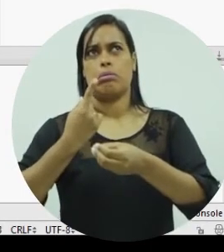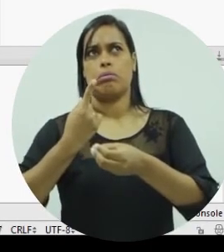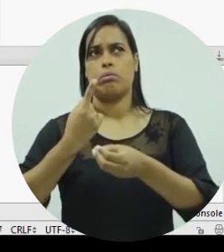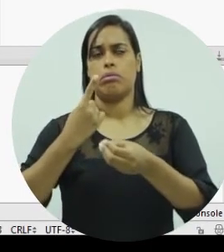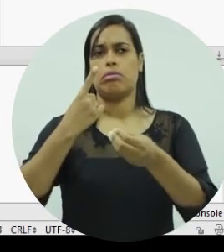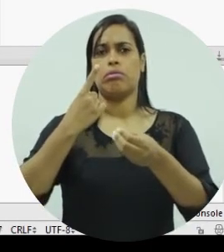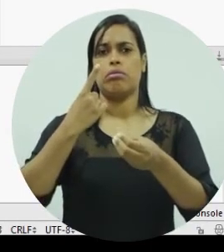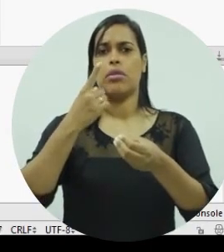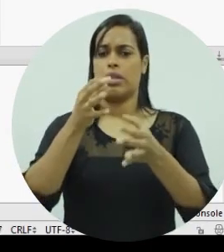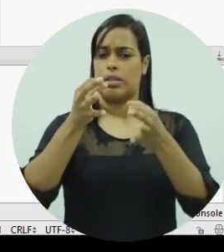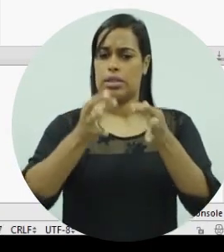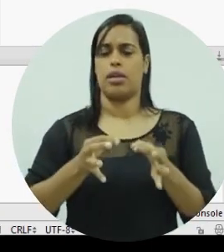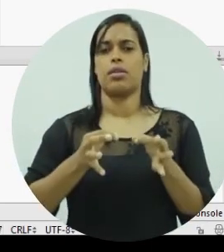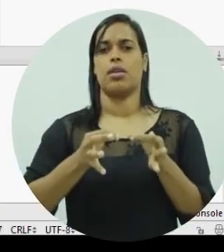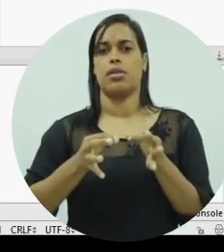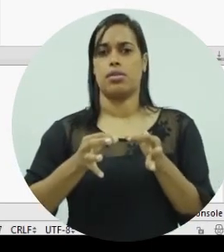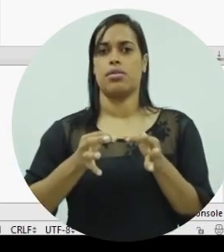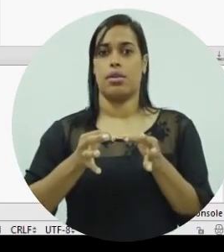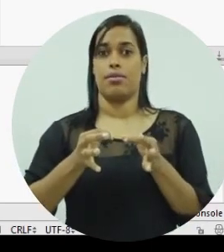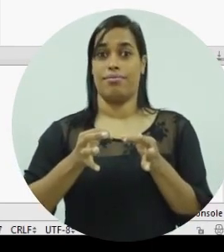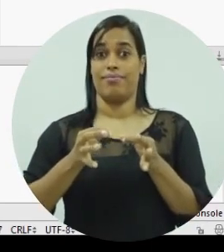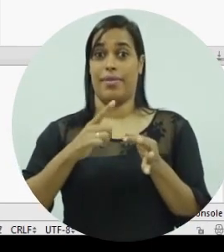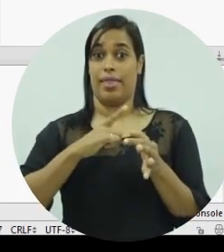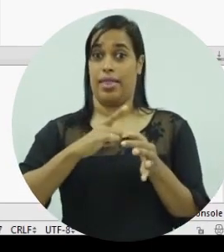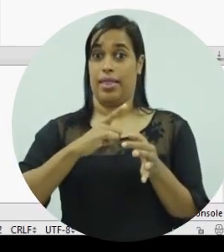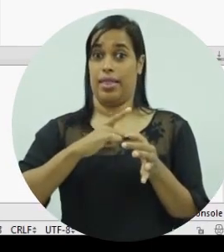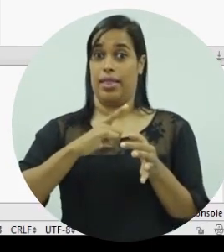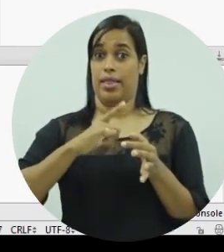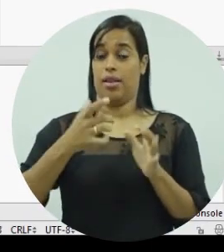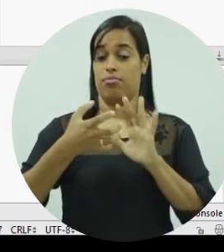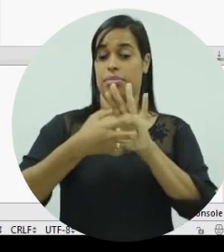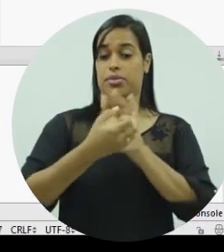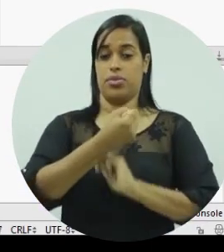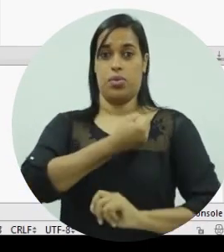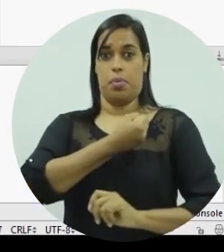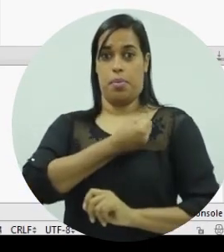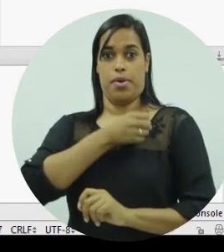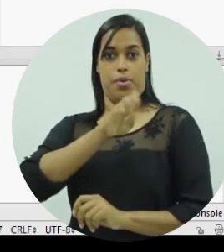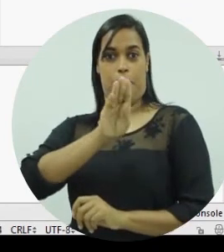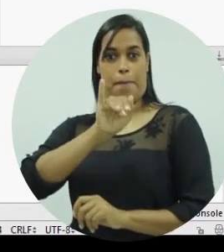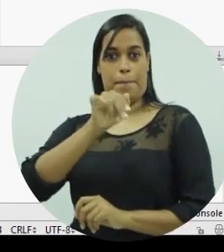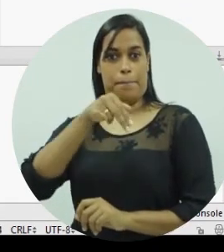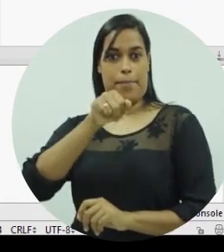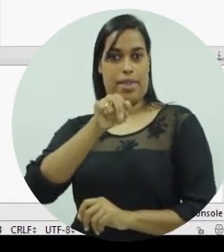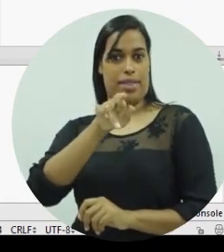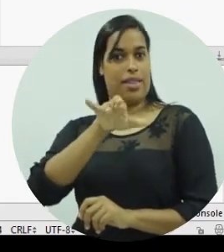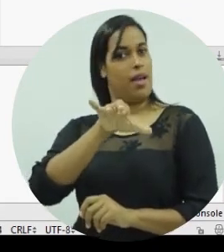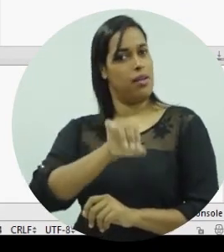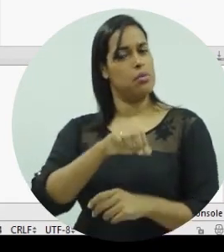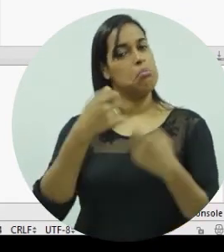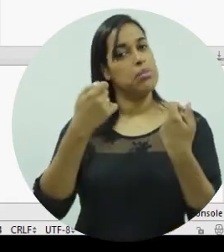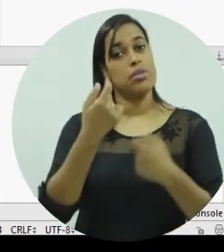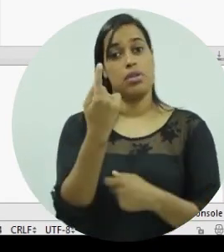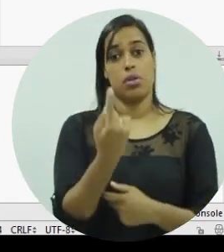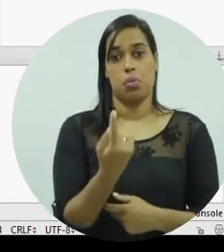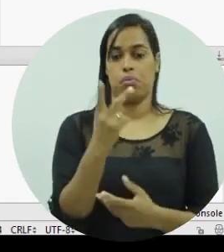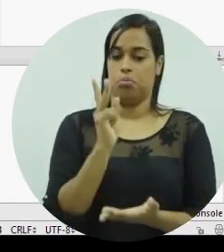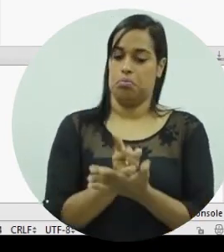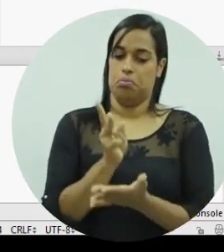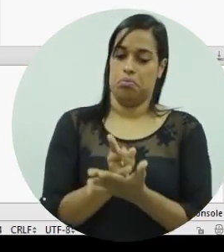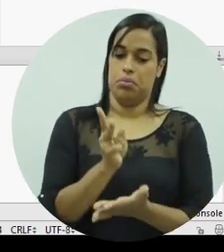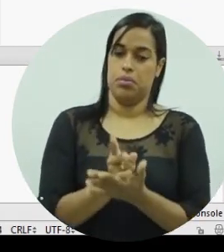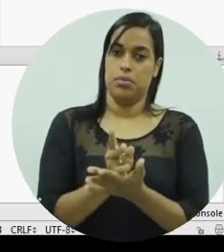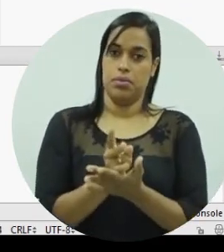exclamação. A exclamação é um operador unário, ele só precisa de um operando. Então, não